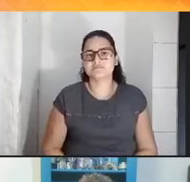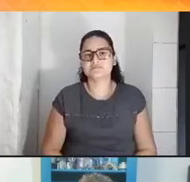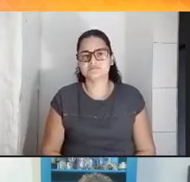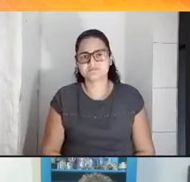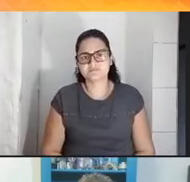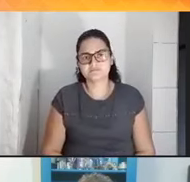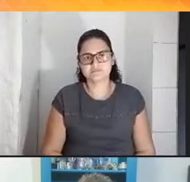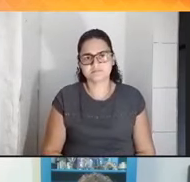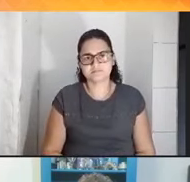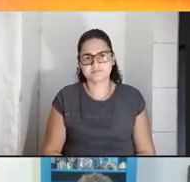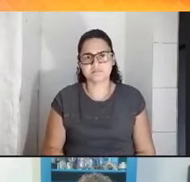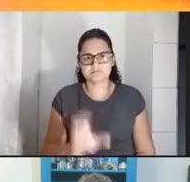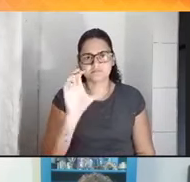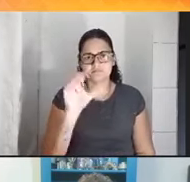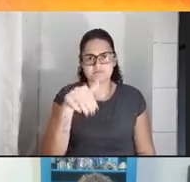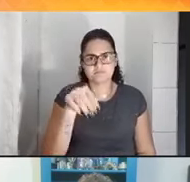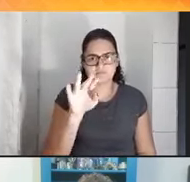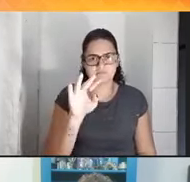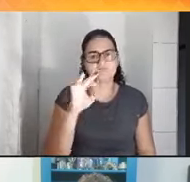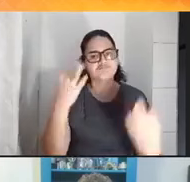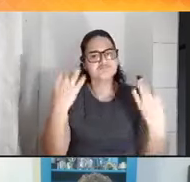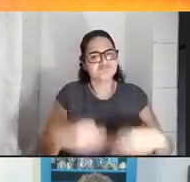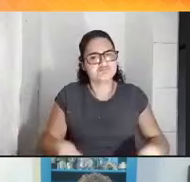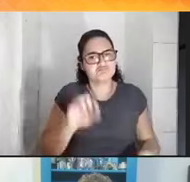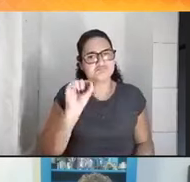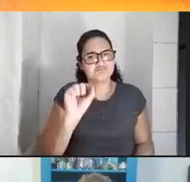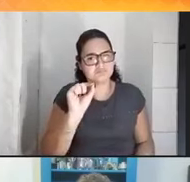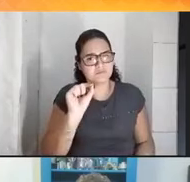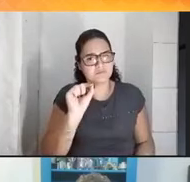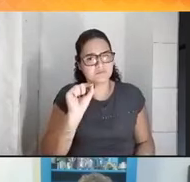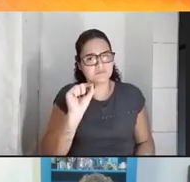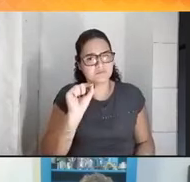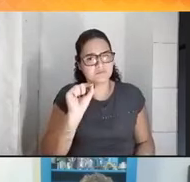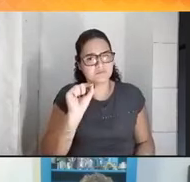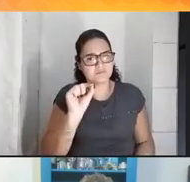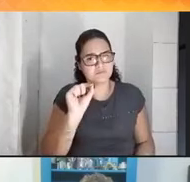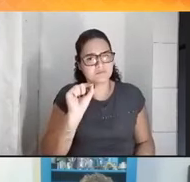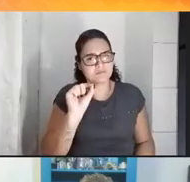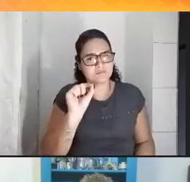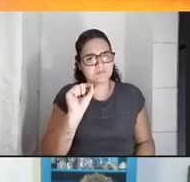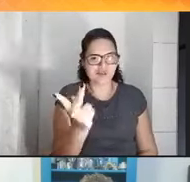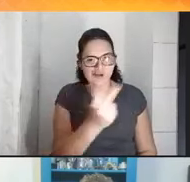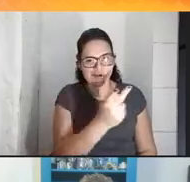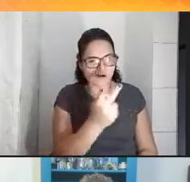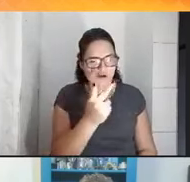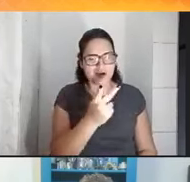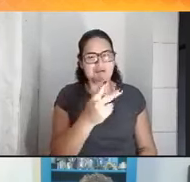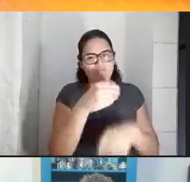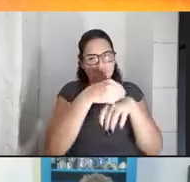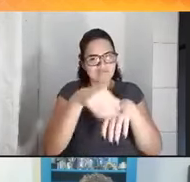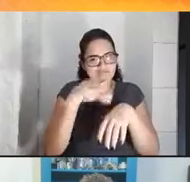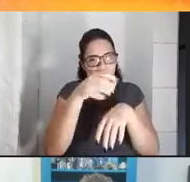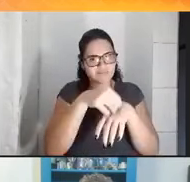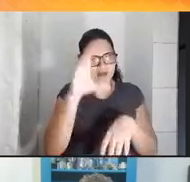a palavra de vocês dois, todo esse aprendizado, a gente consegue